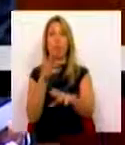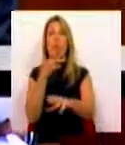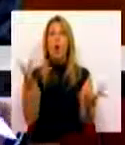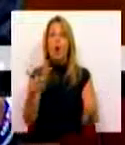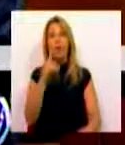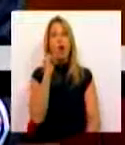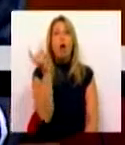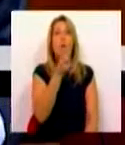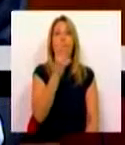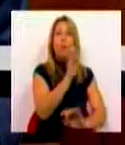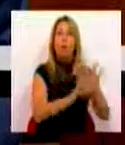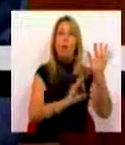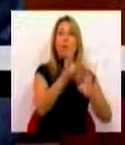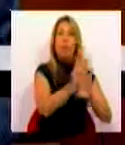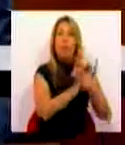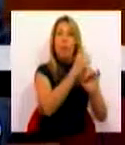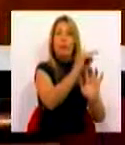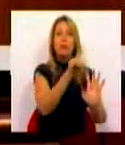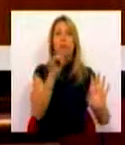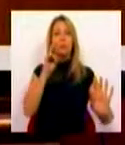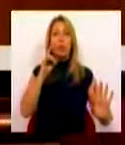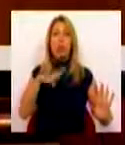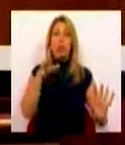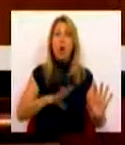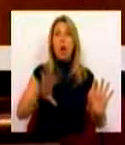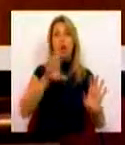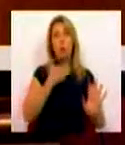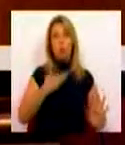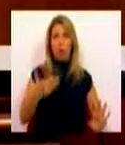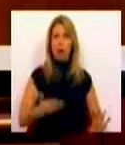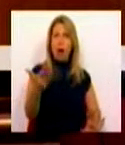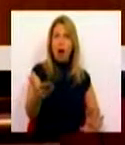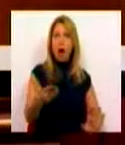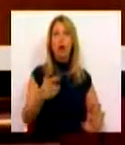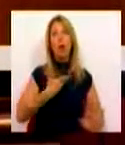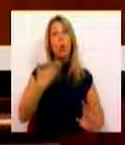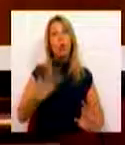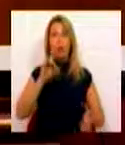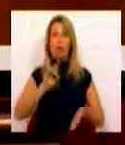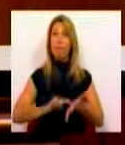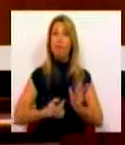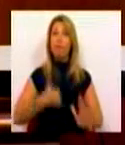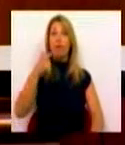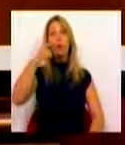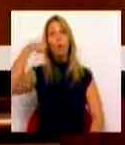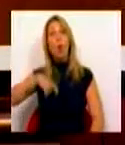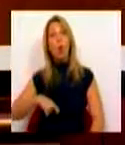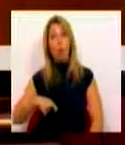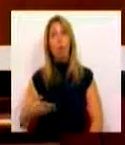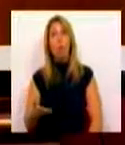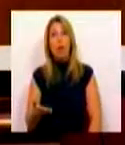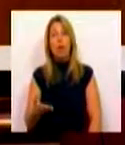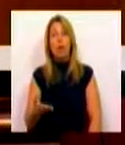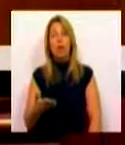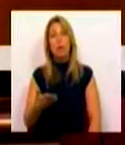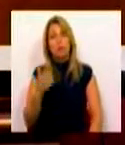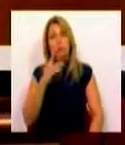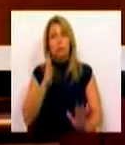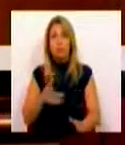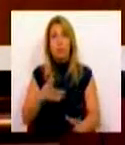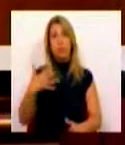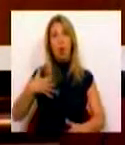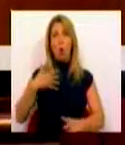Europeia a proteção internacional a que têm direito e que é um direito fundamental da humanidade que não podemos deixar de honrar e